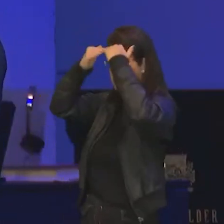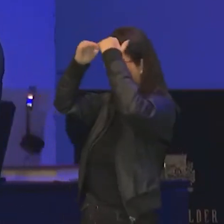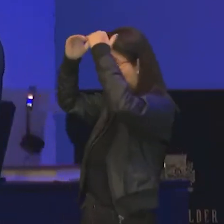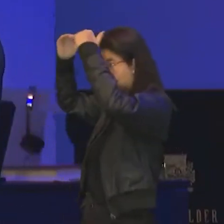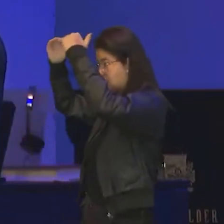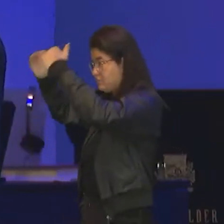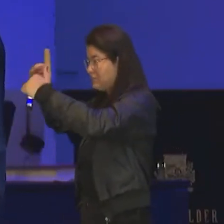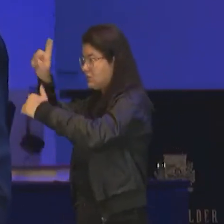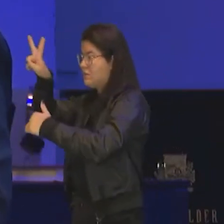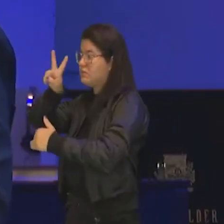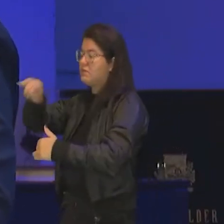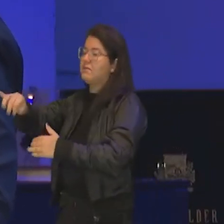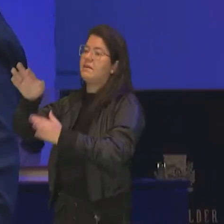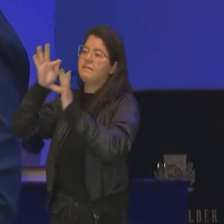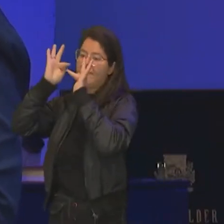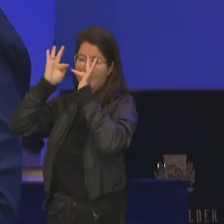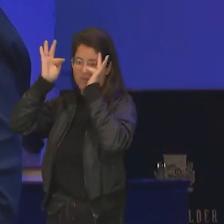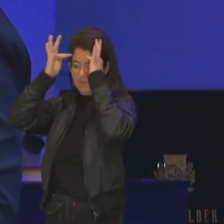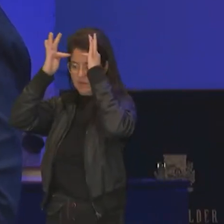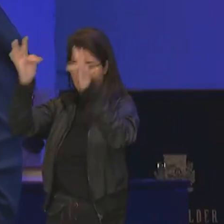Ele será fiel a você.